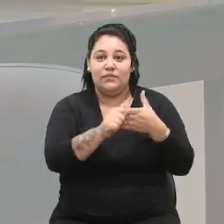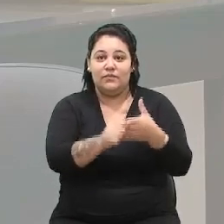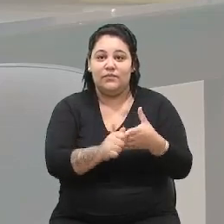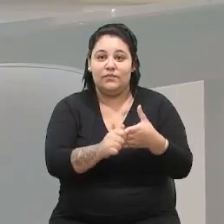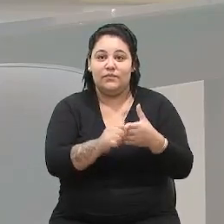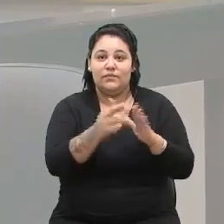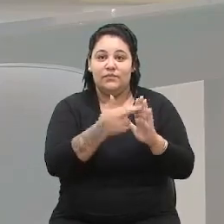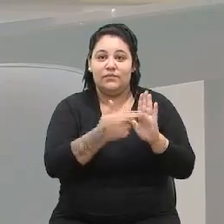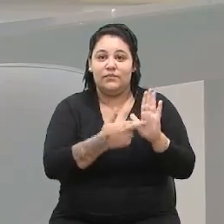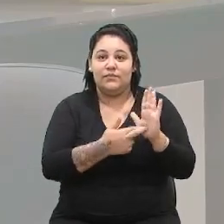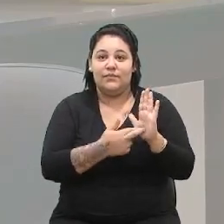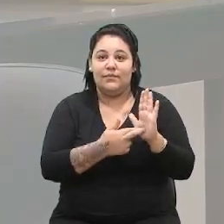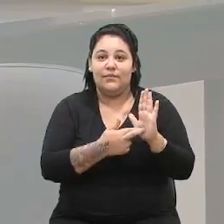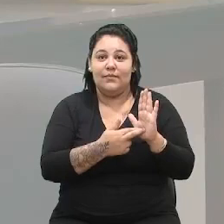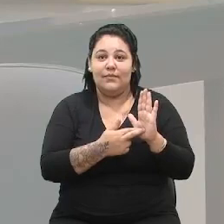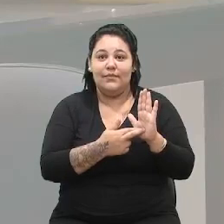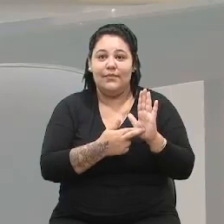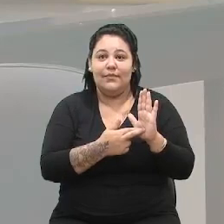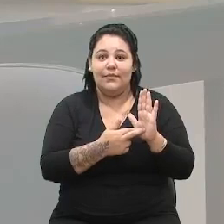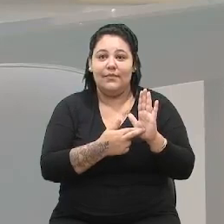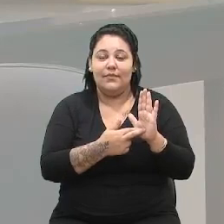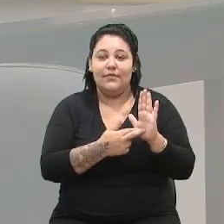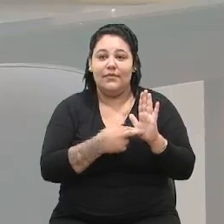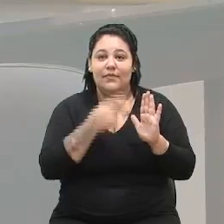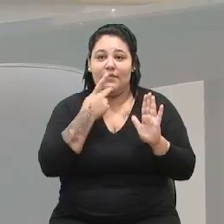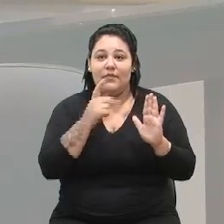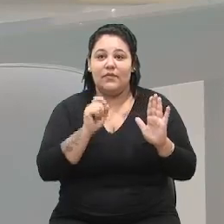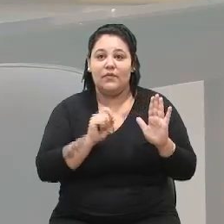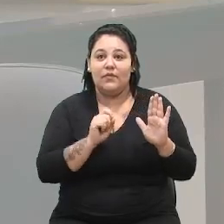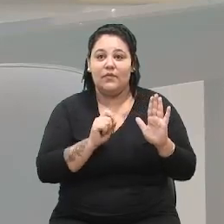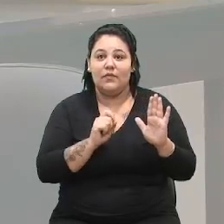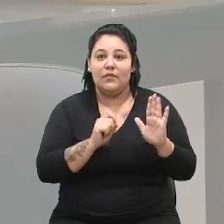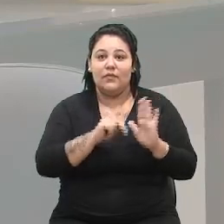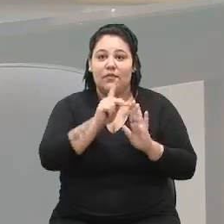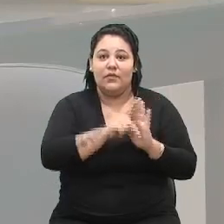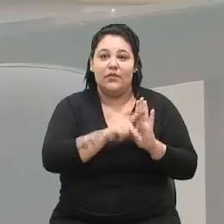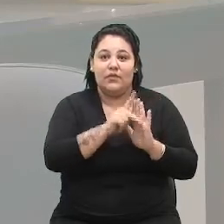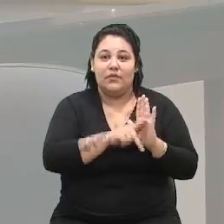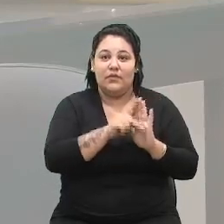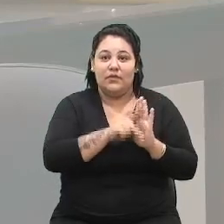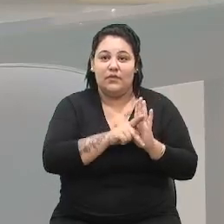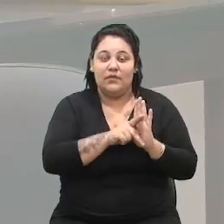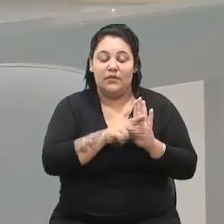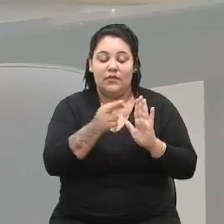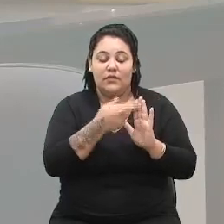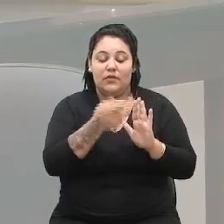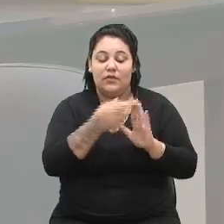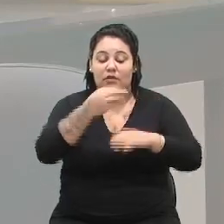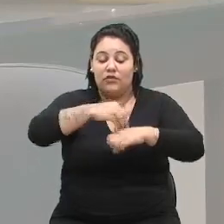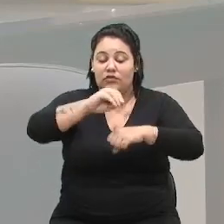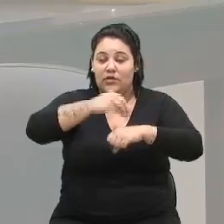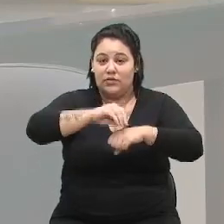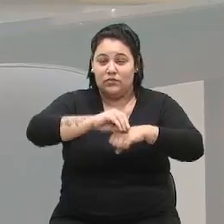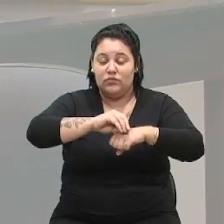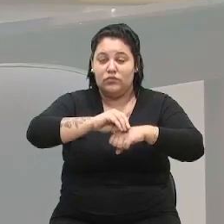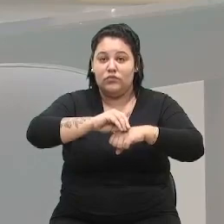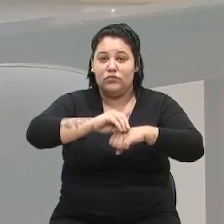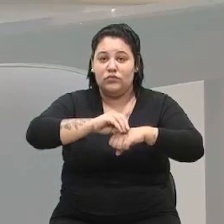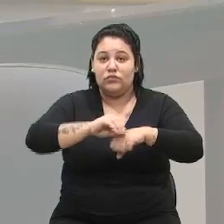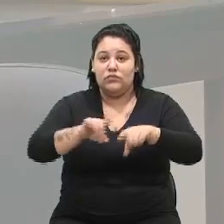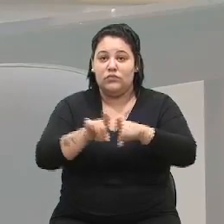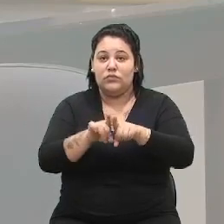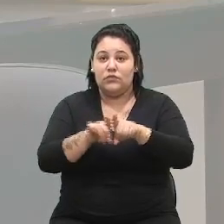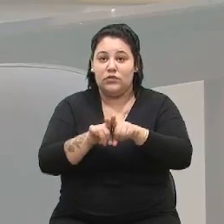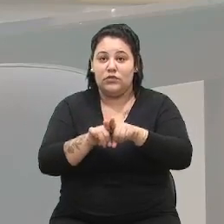artigo 143, disciplina que projeto de resolução e a proposição destinada a regular